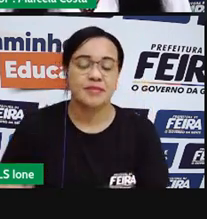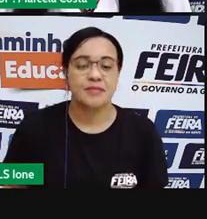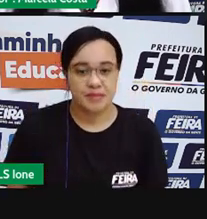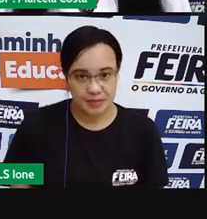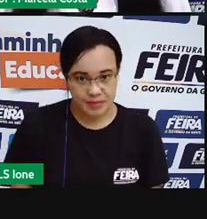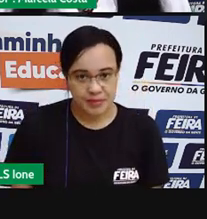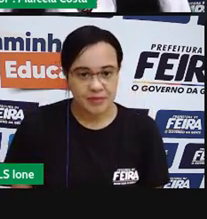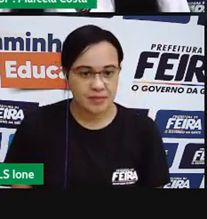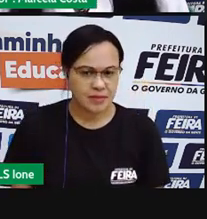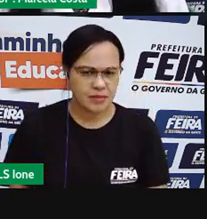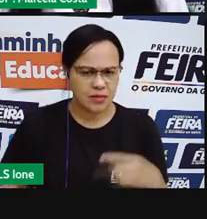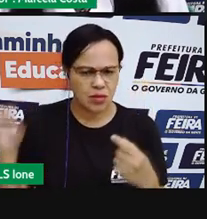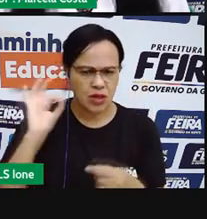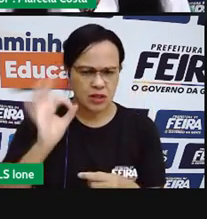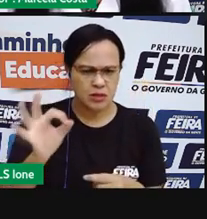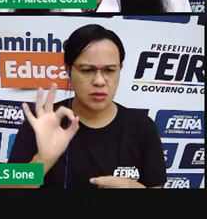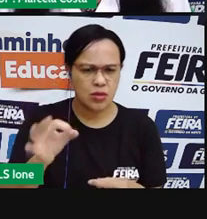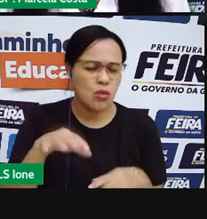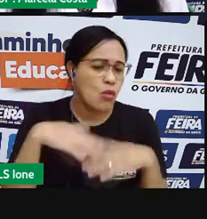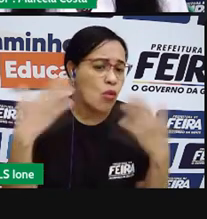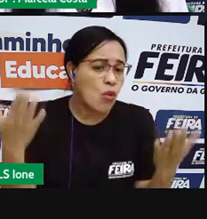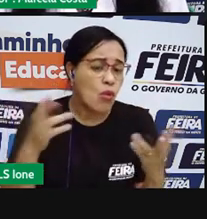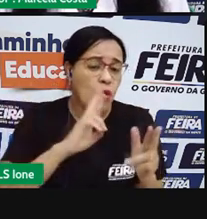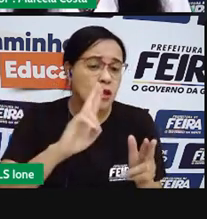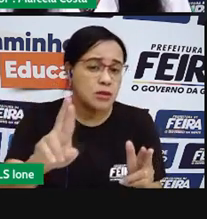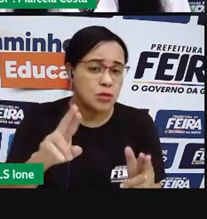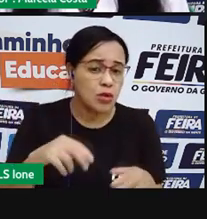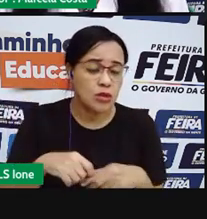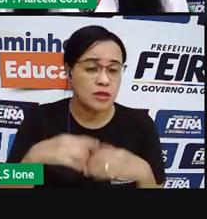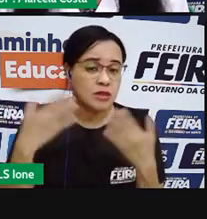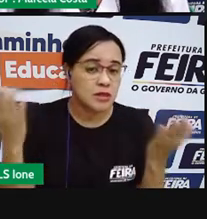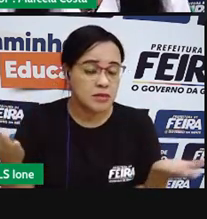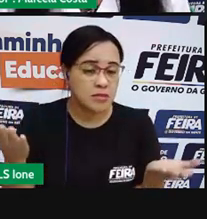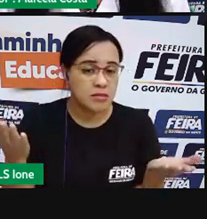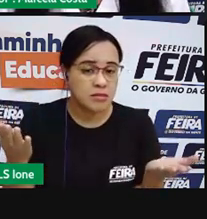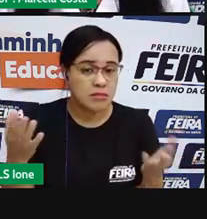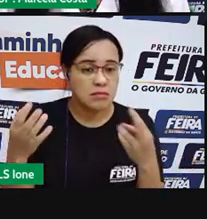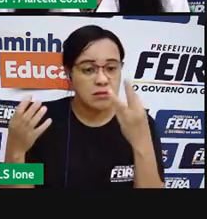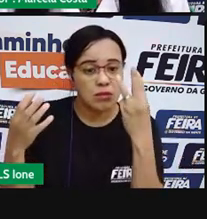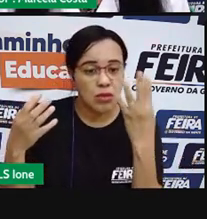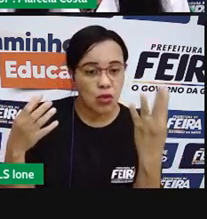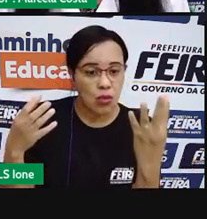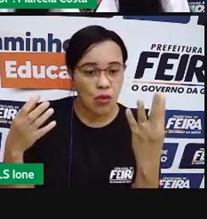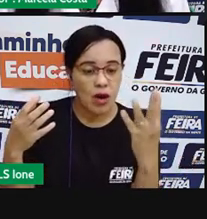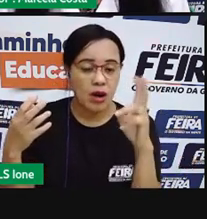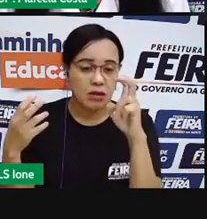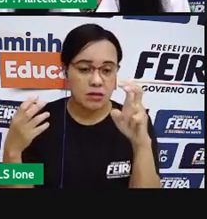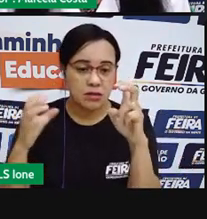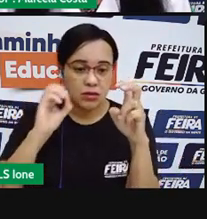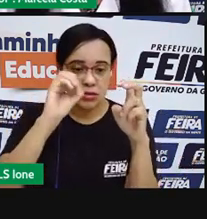Vai ser igual a 4, a 3 ou a 0?